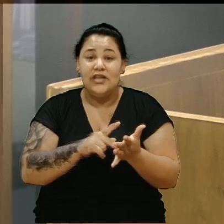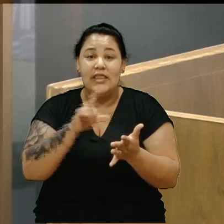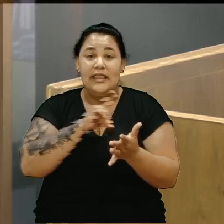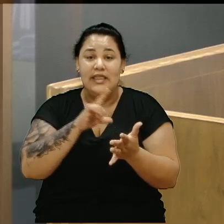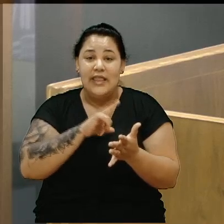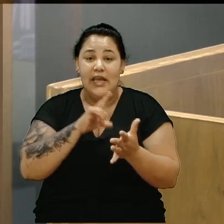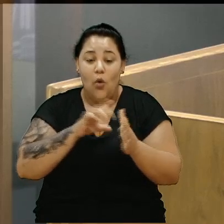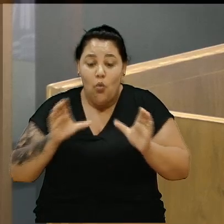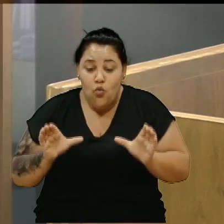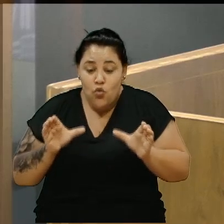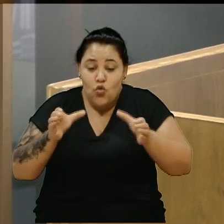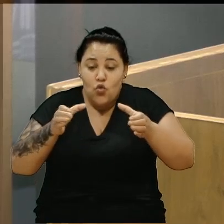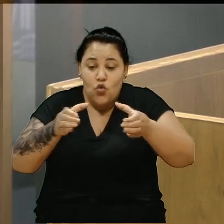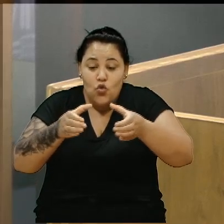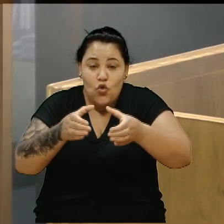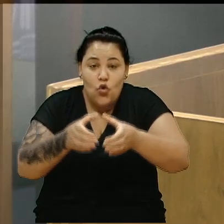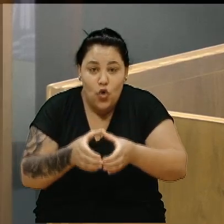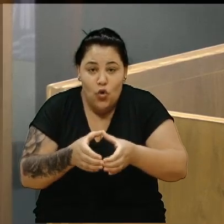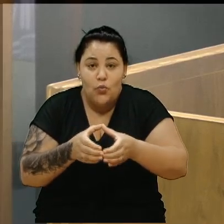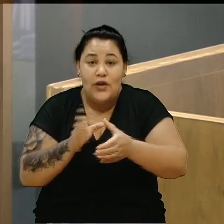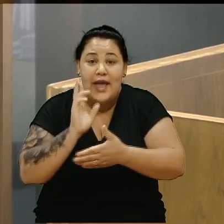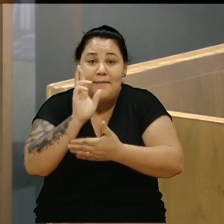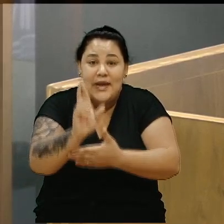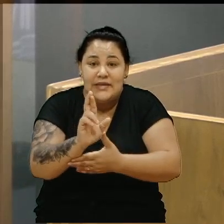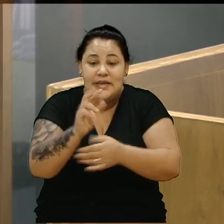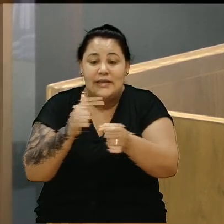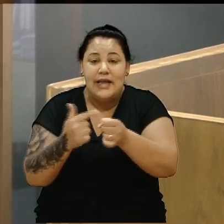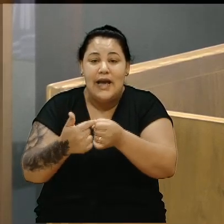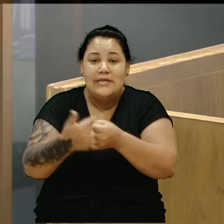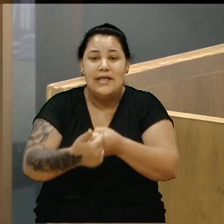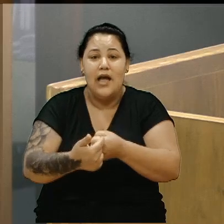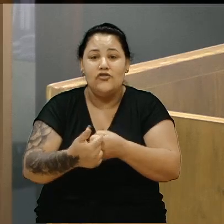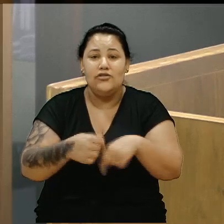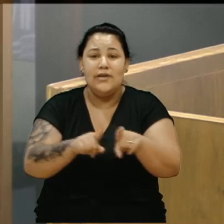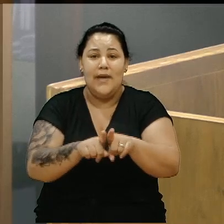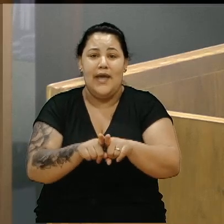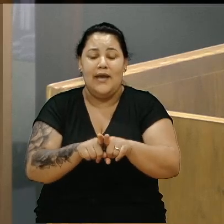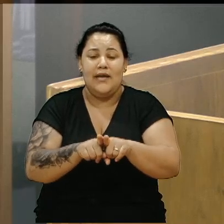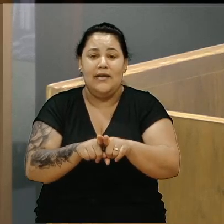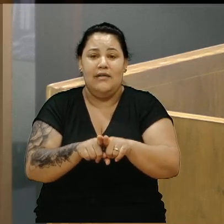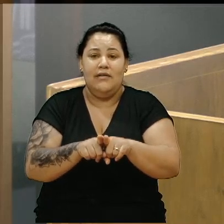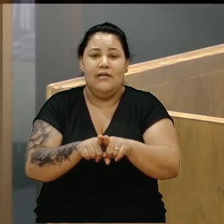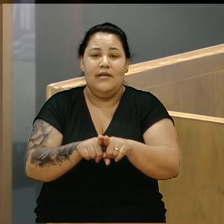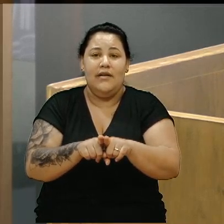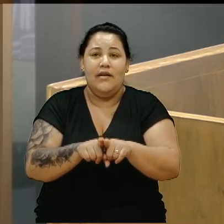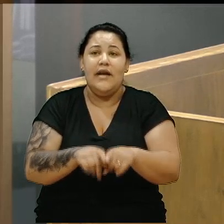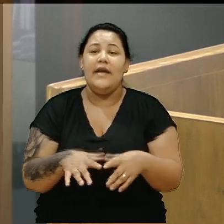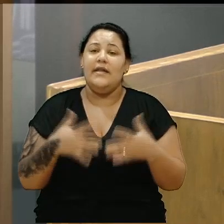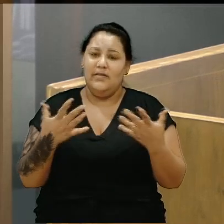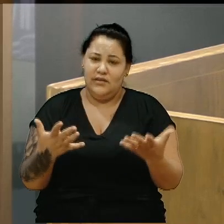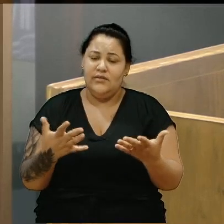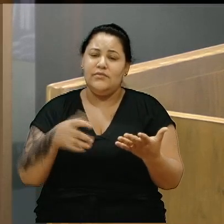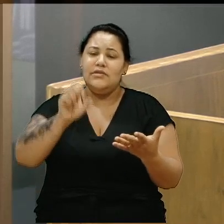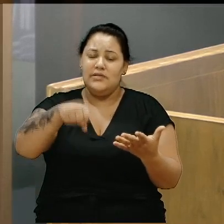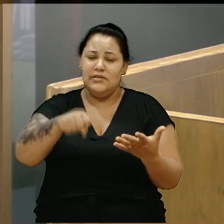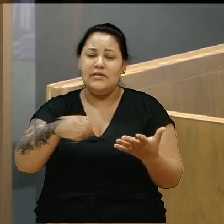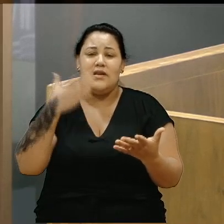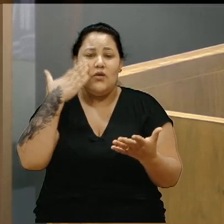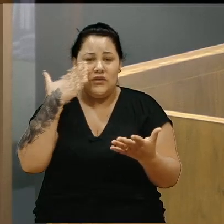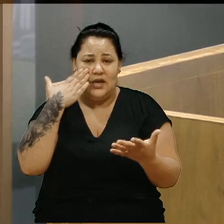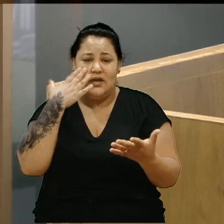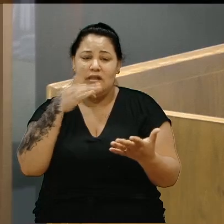ressonância da nossa comunidade caxiense. Então, eu tenho noção e a